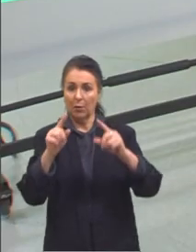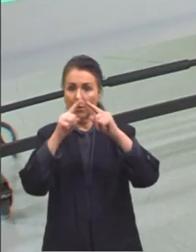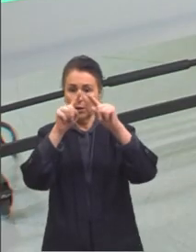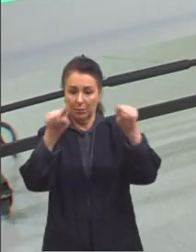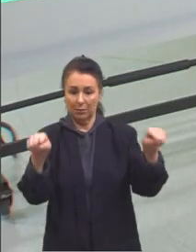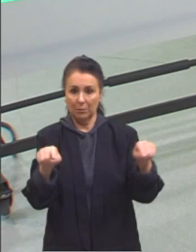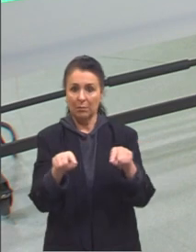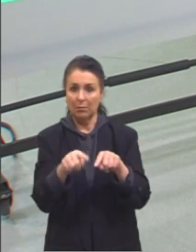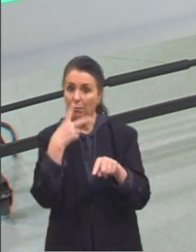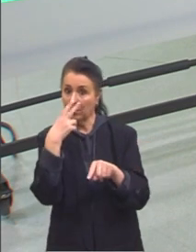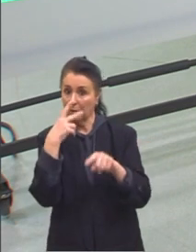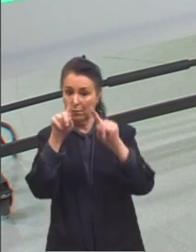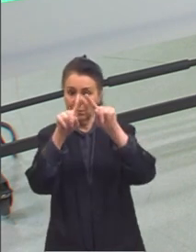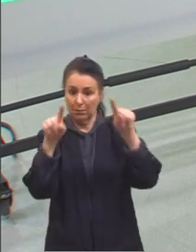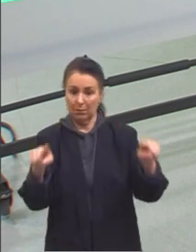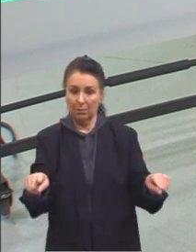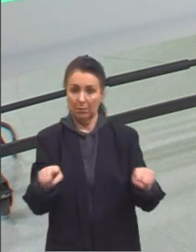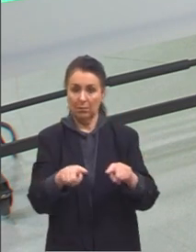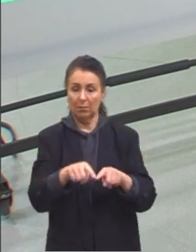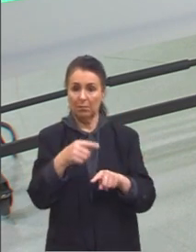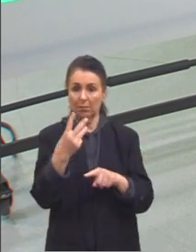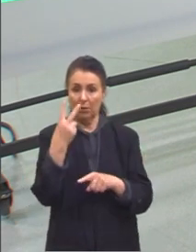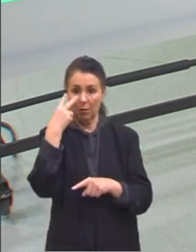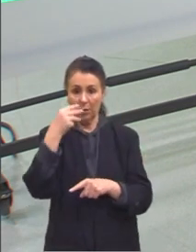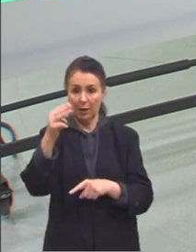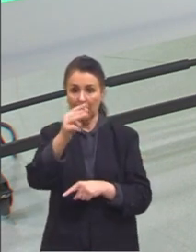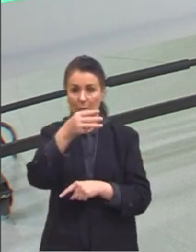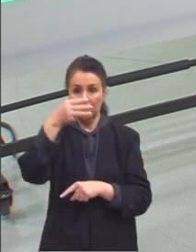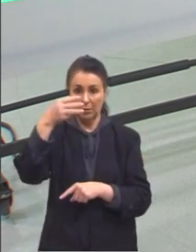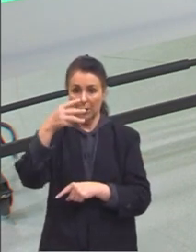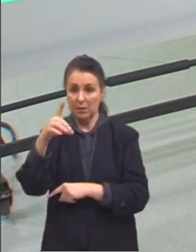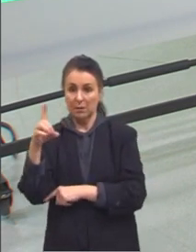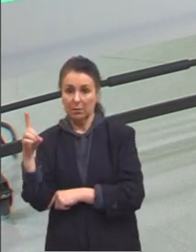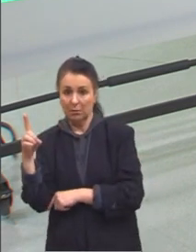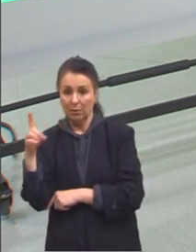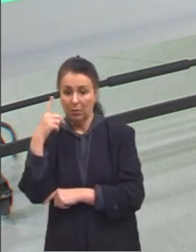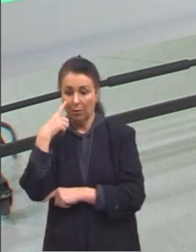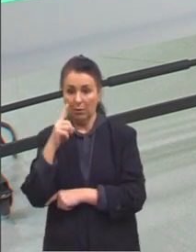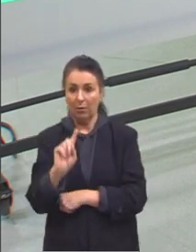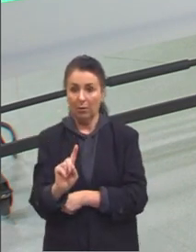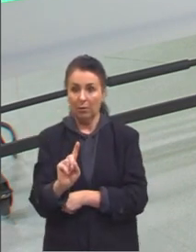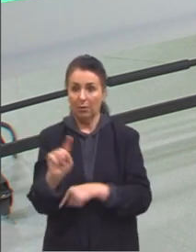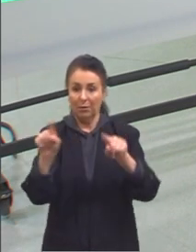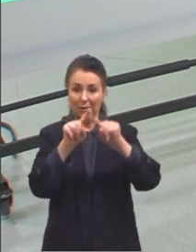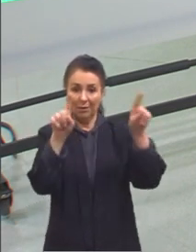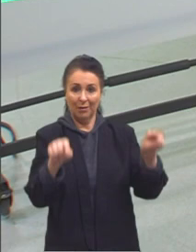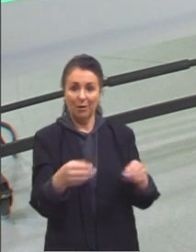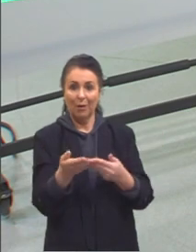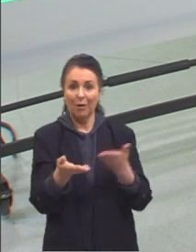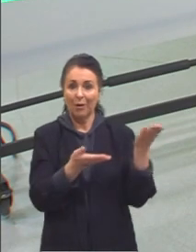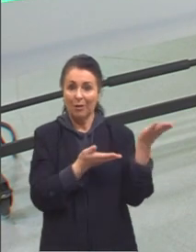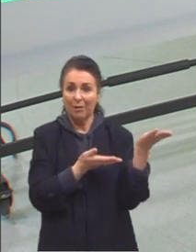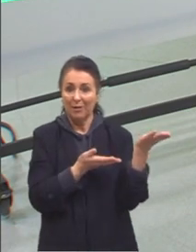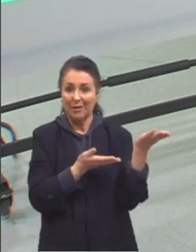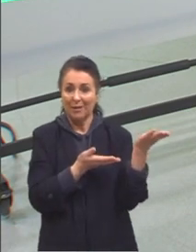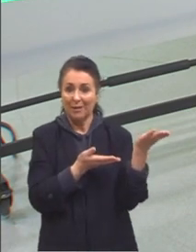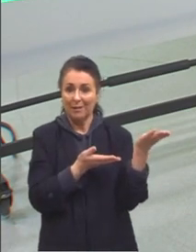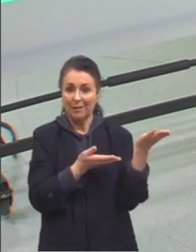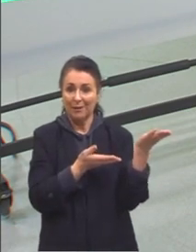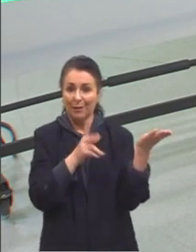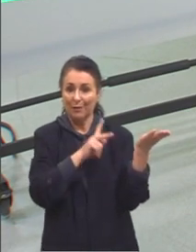triângulo né se nós pensarmos em 3D fica difícil de apresentar para vocês no quadro Mas vamos a realizar